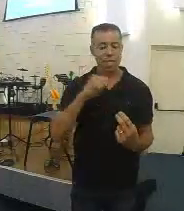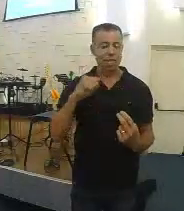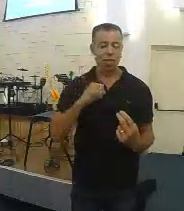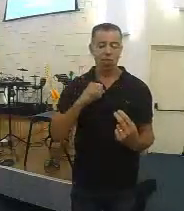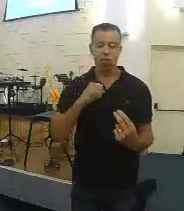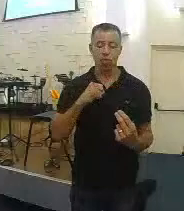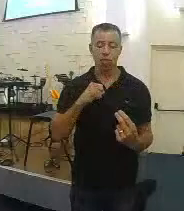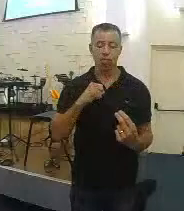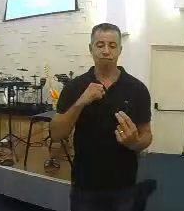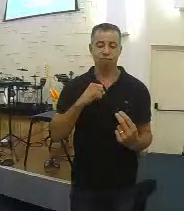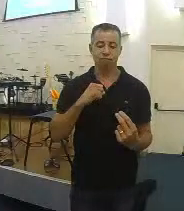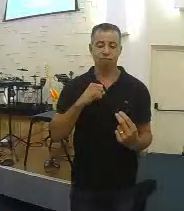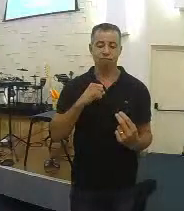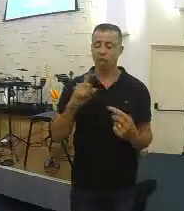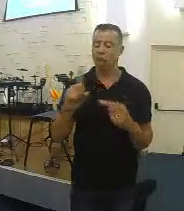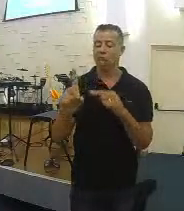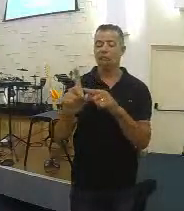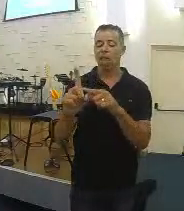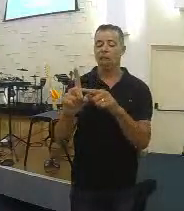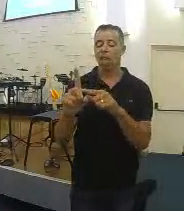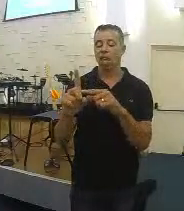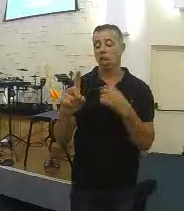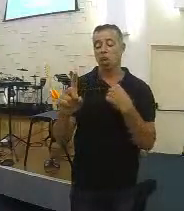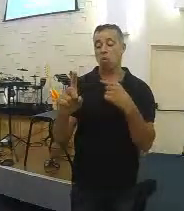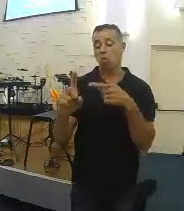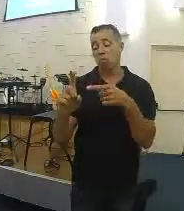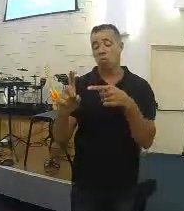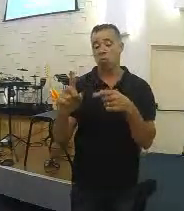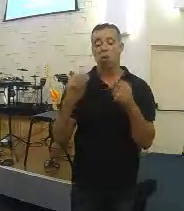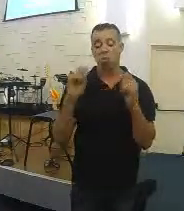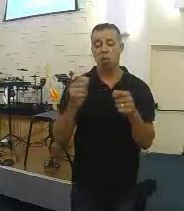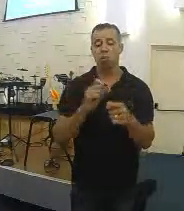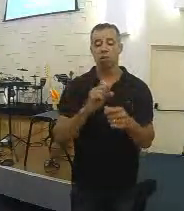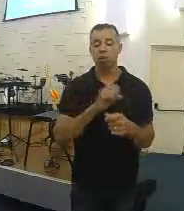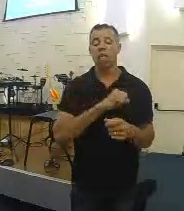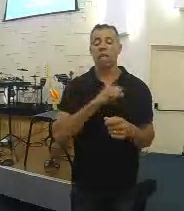dinheiro, tenho quem me queira, posso ser sacerdote.